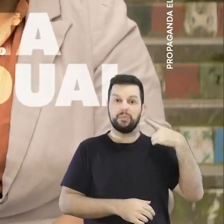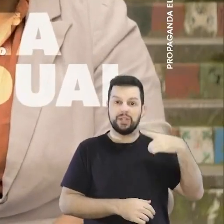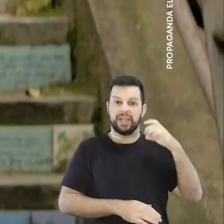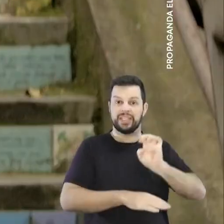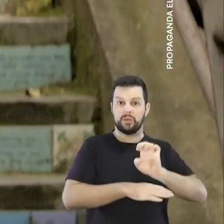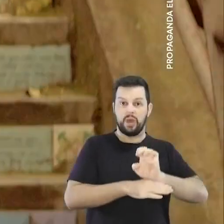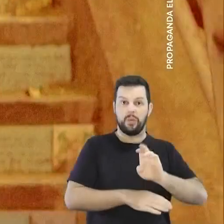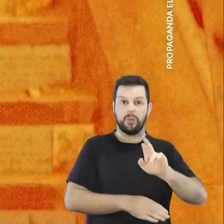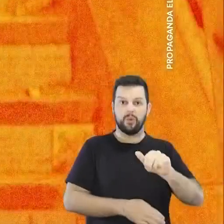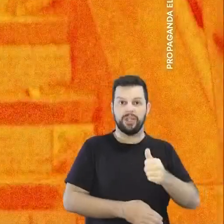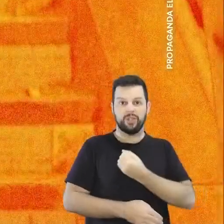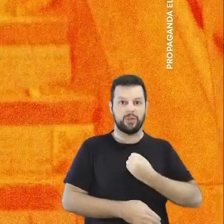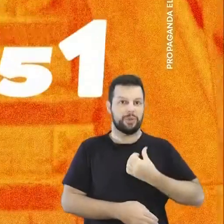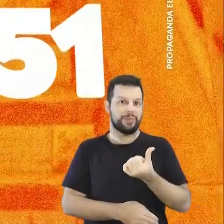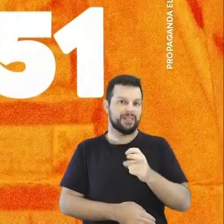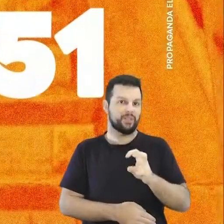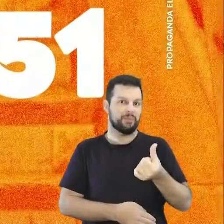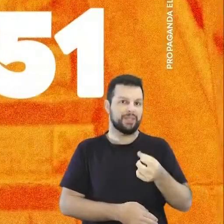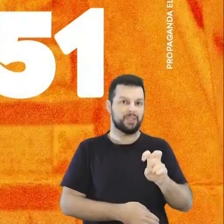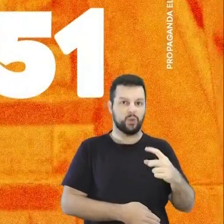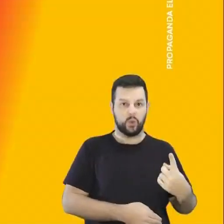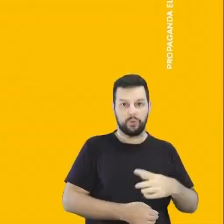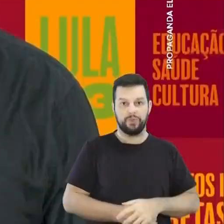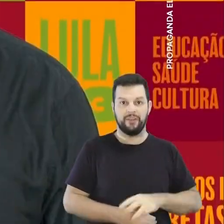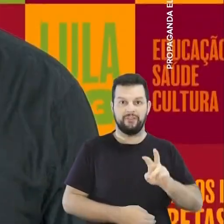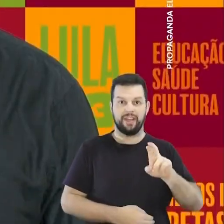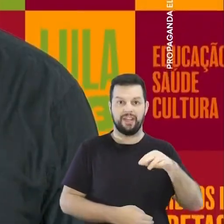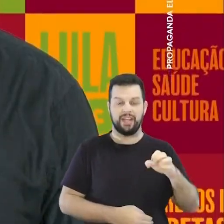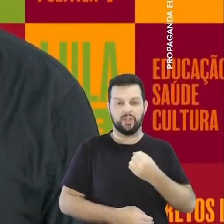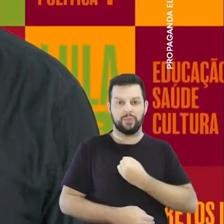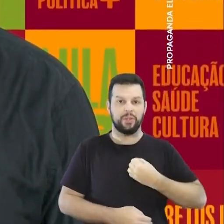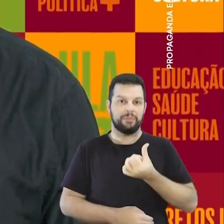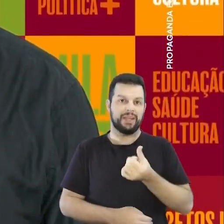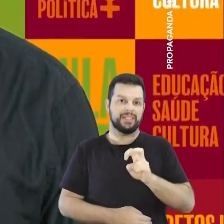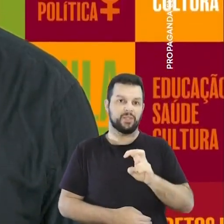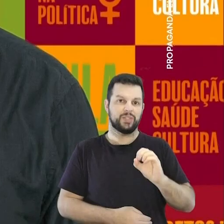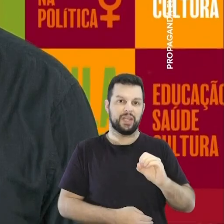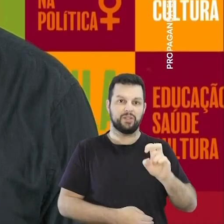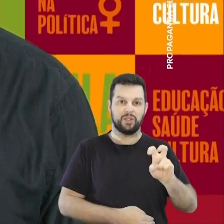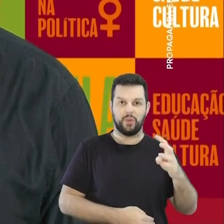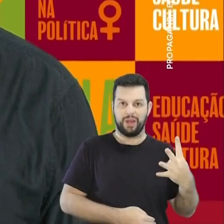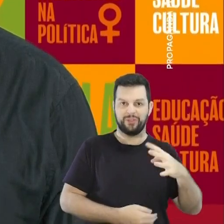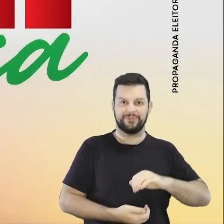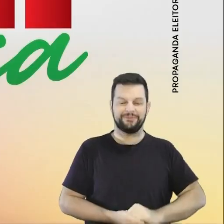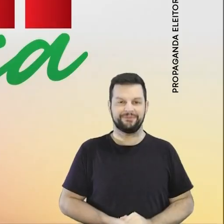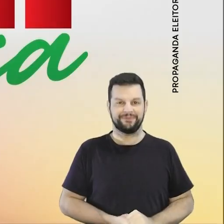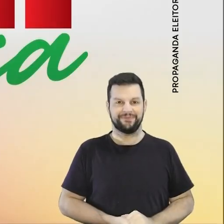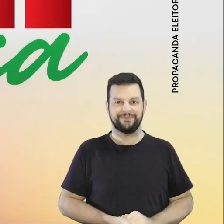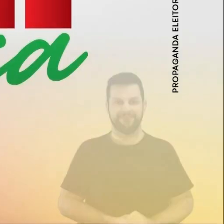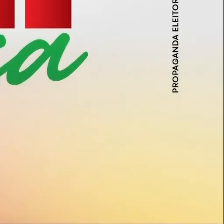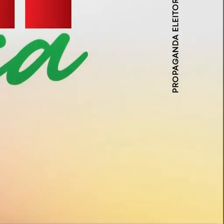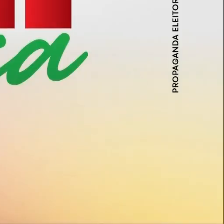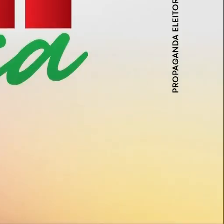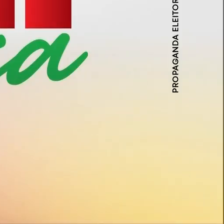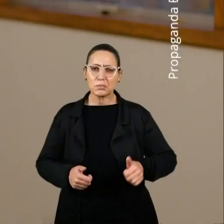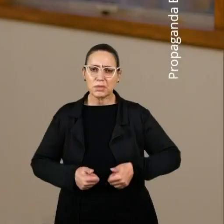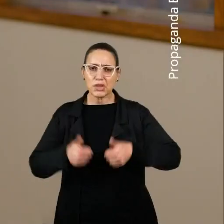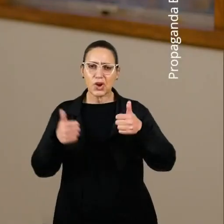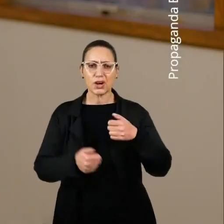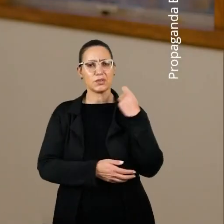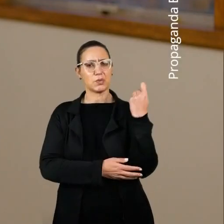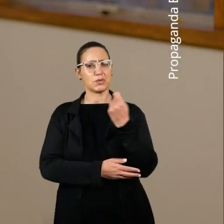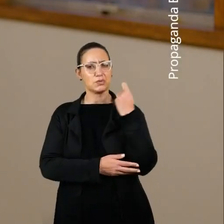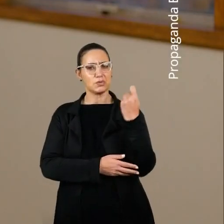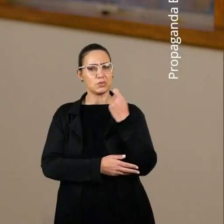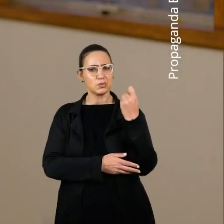deputada estadual, Bruna Rodrigues, 65651. Werner Hempel, 65054. Para